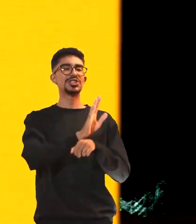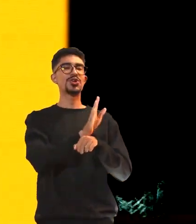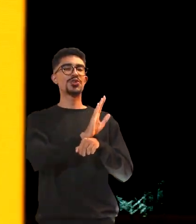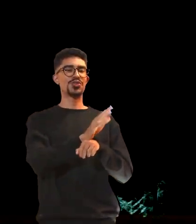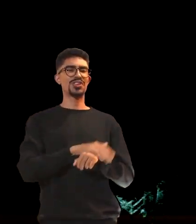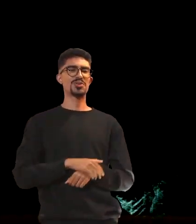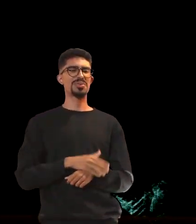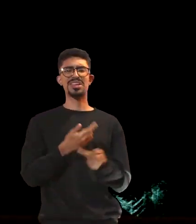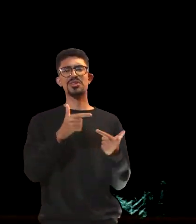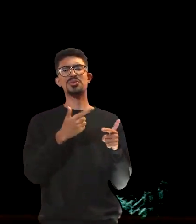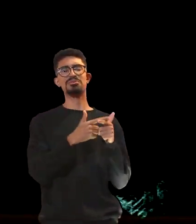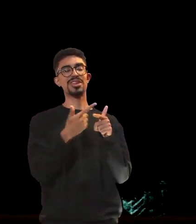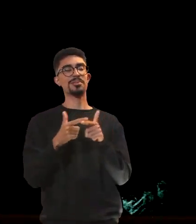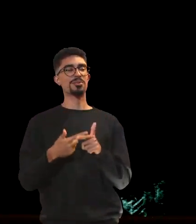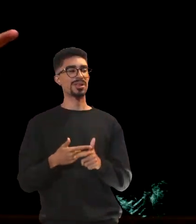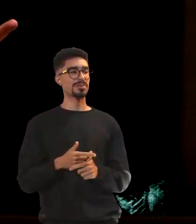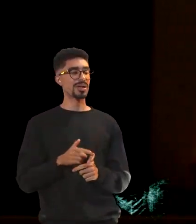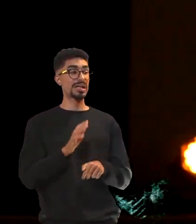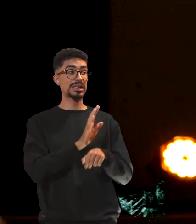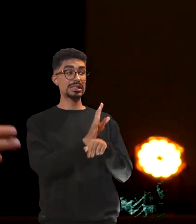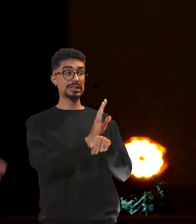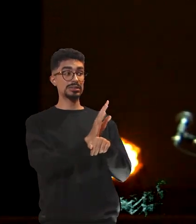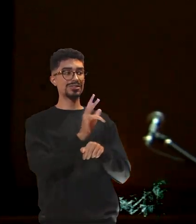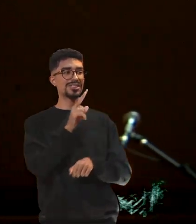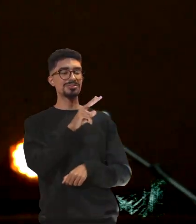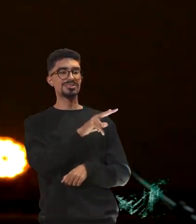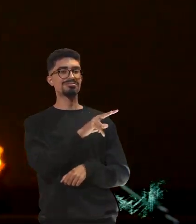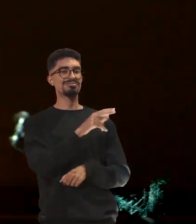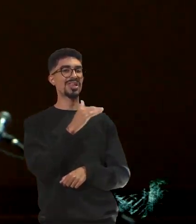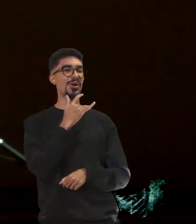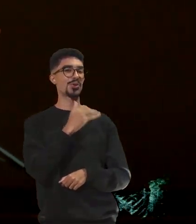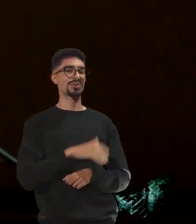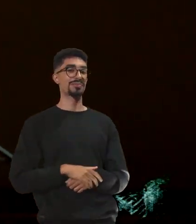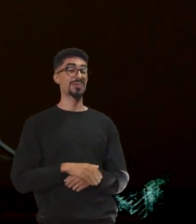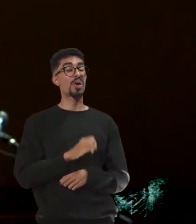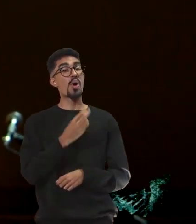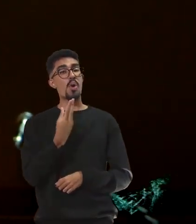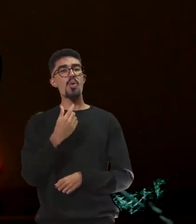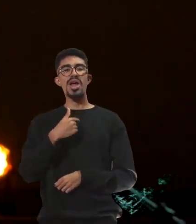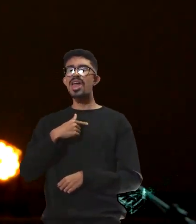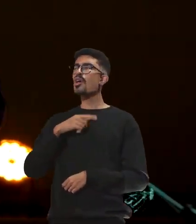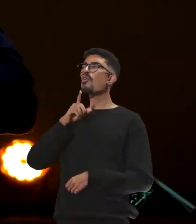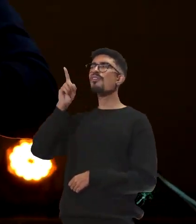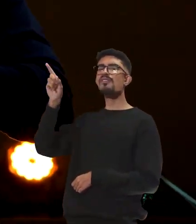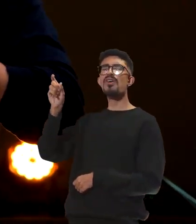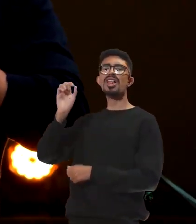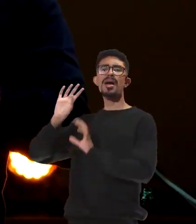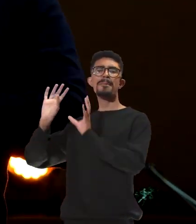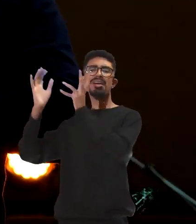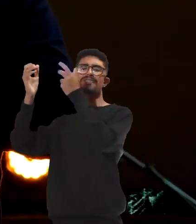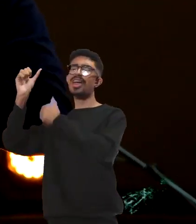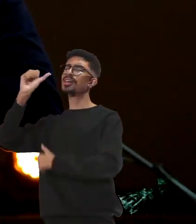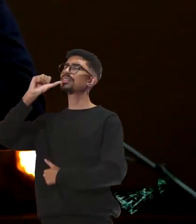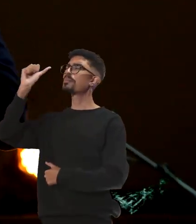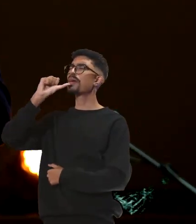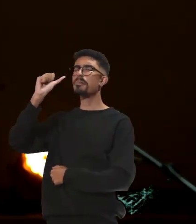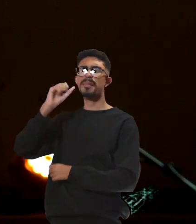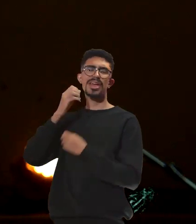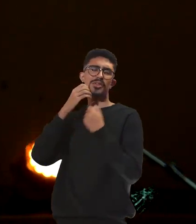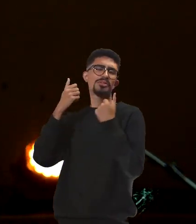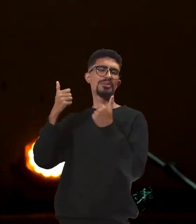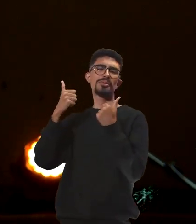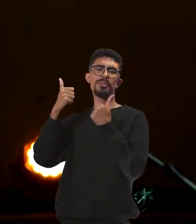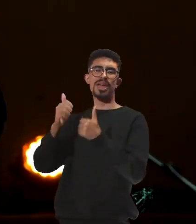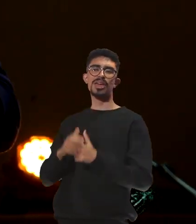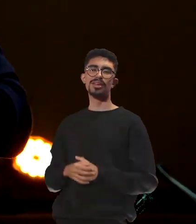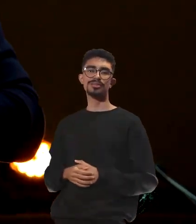um barzinho, mas eu vou. Vai lá, chega, uma maravilha, né? Só que não. Anda distraído, vai levando. A gente está